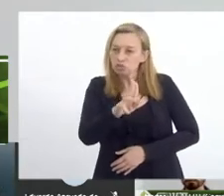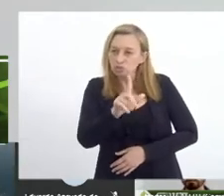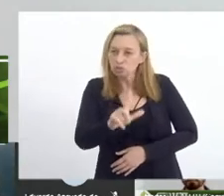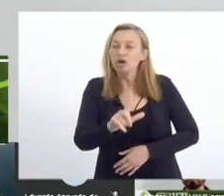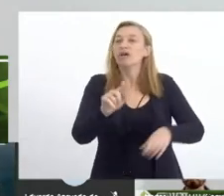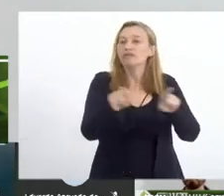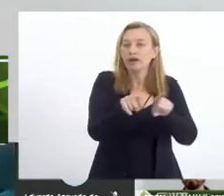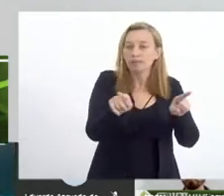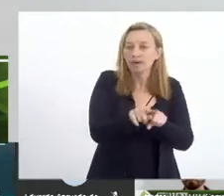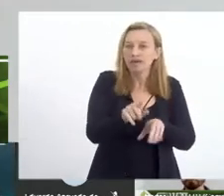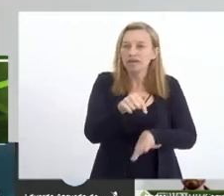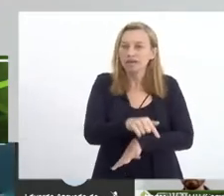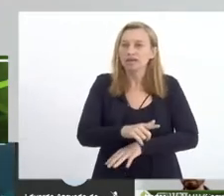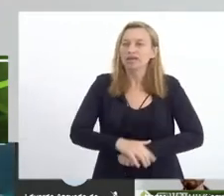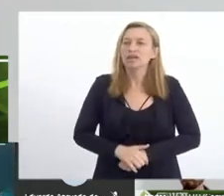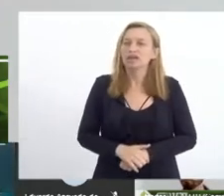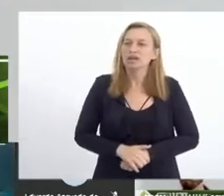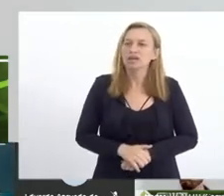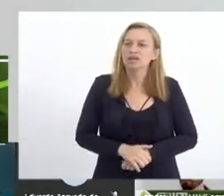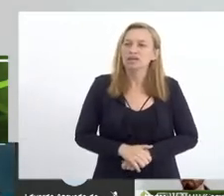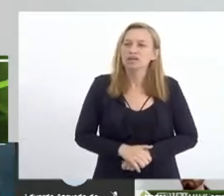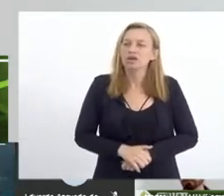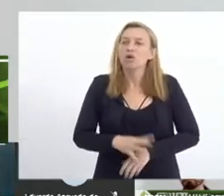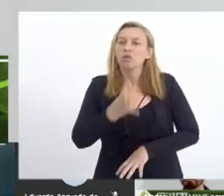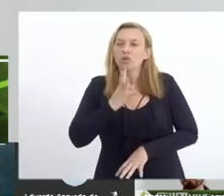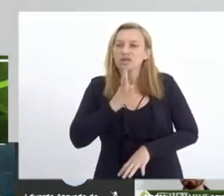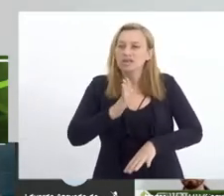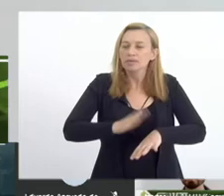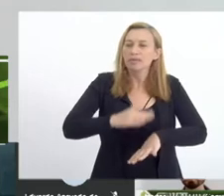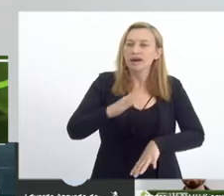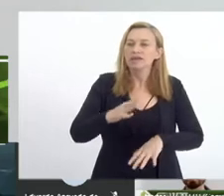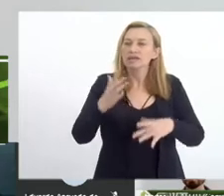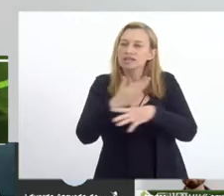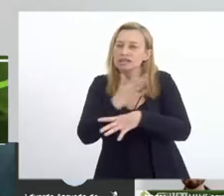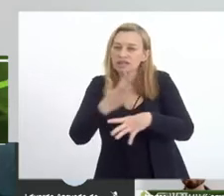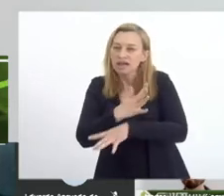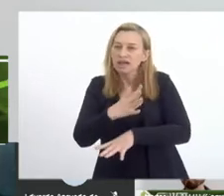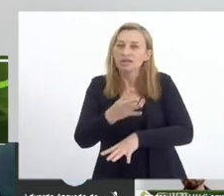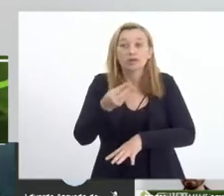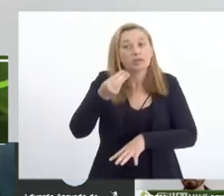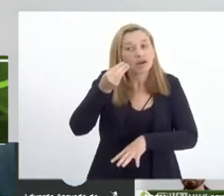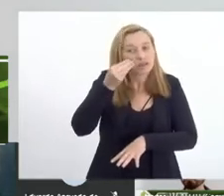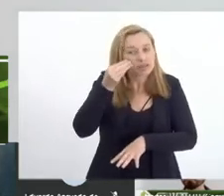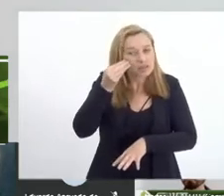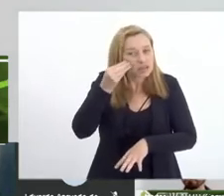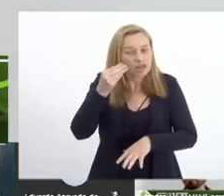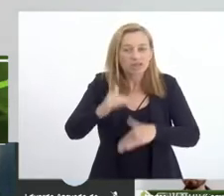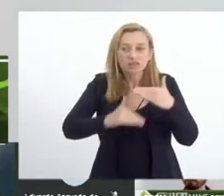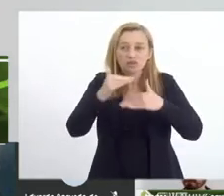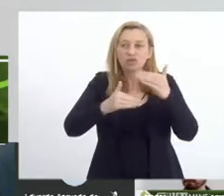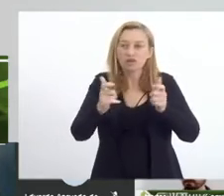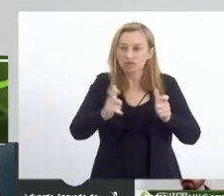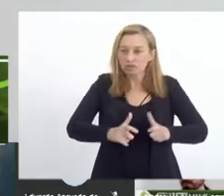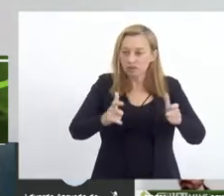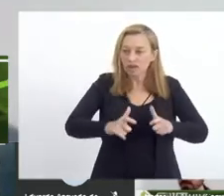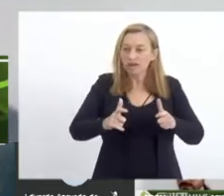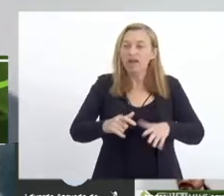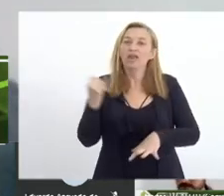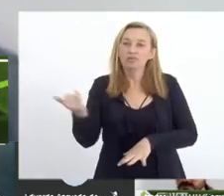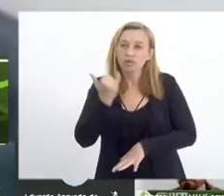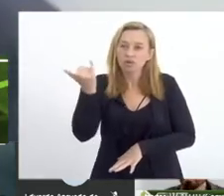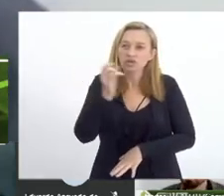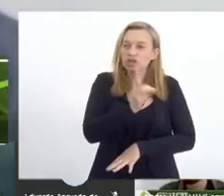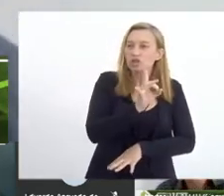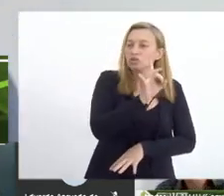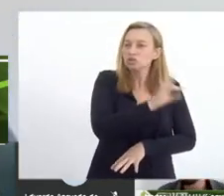nosso aeroporto, ver um pouco mais de perto, conhecer um pouco mais a cidade, para a gente tentar desenvolver esse lado aqui. Eu acho que seria muito importante, não